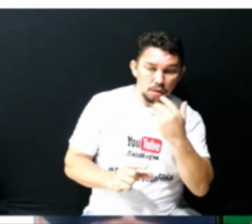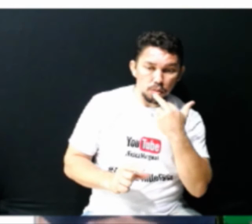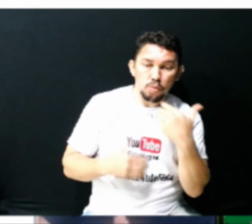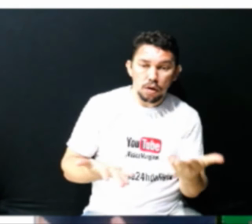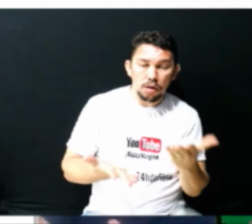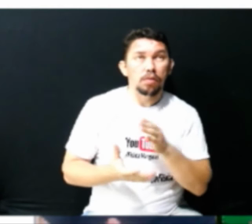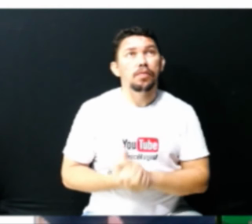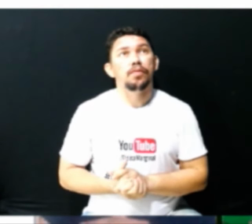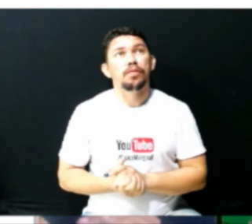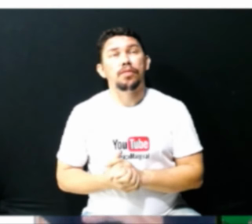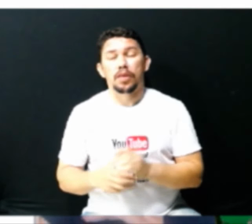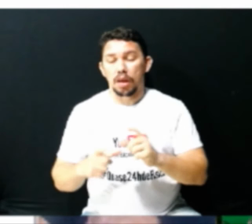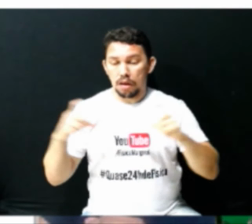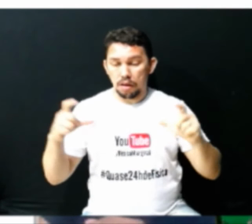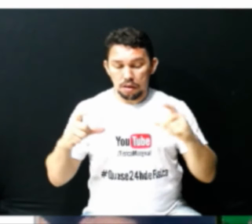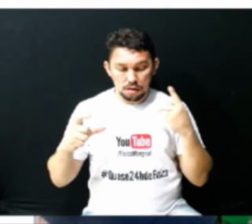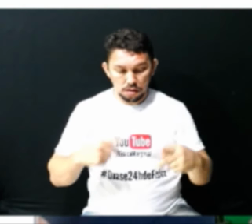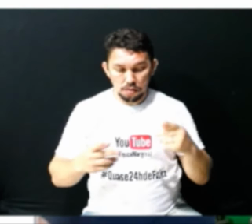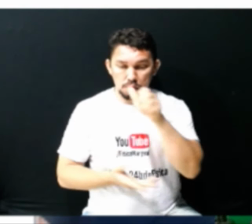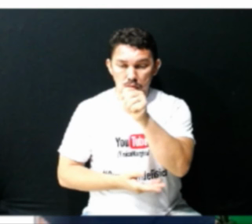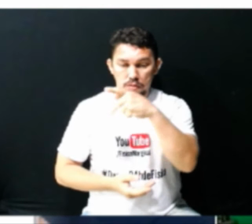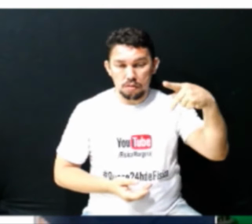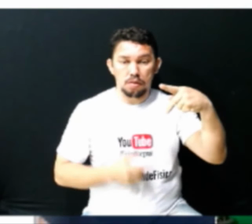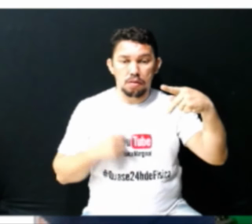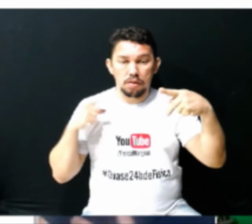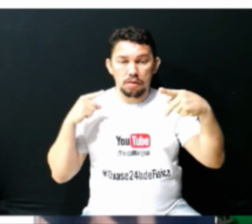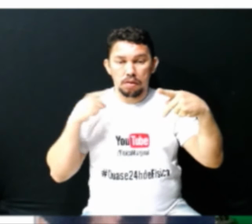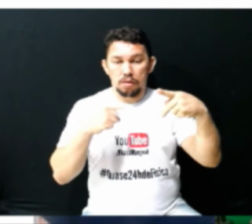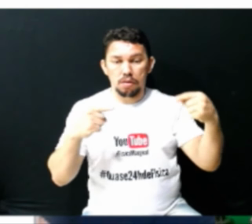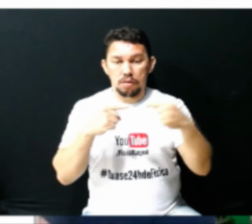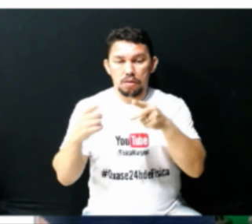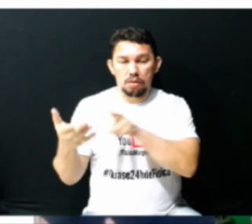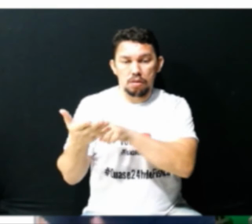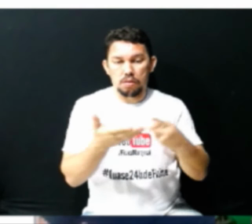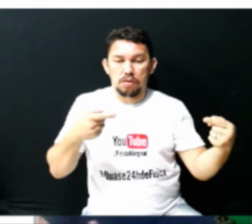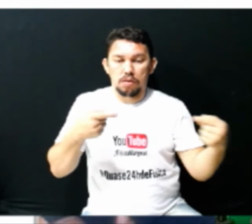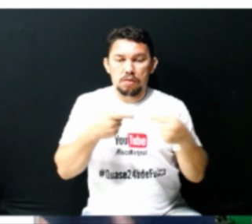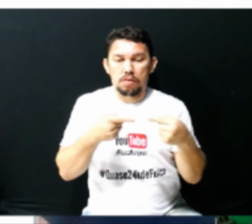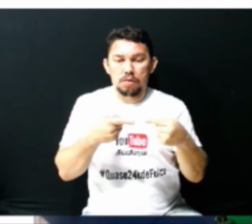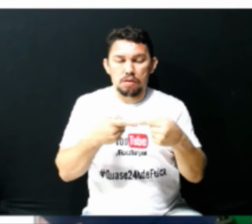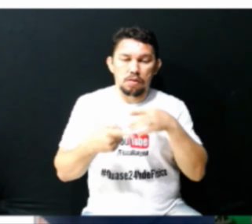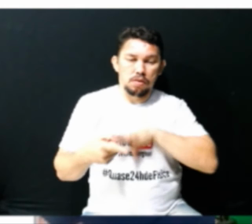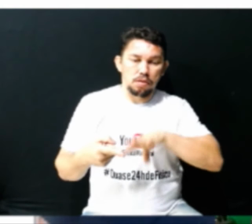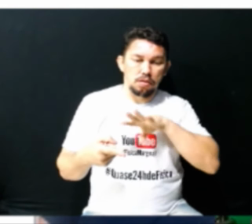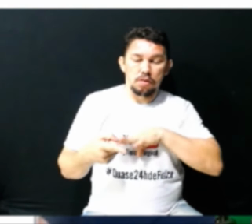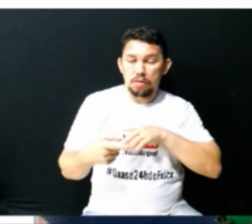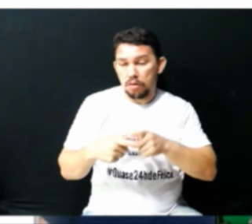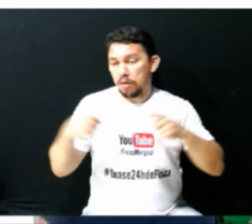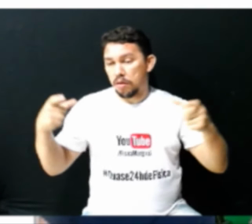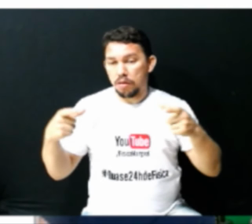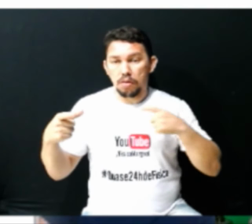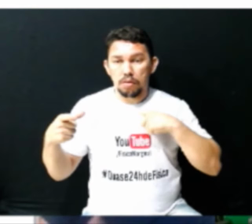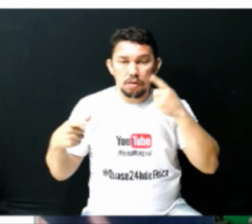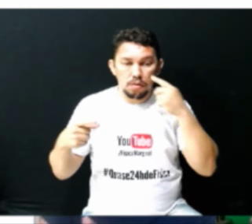maior parte dos aplicativos já estão traduzidos para o português e muitos deles estão sendo traduzidos